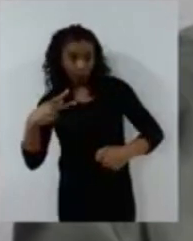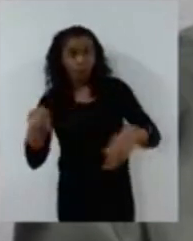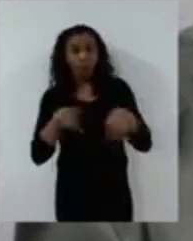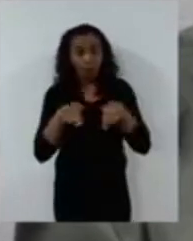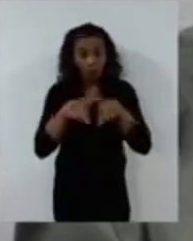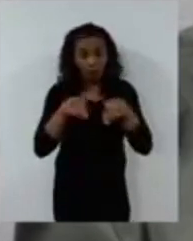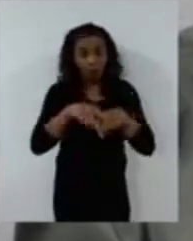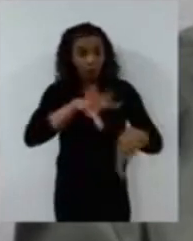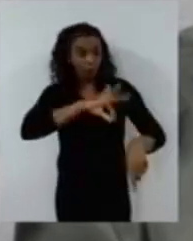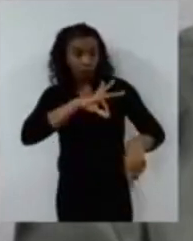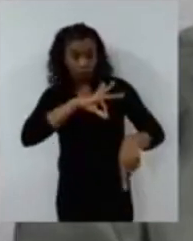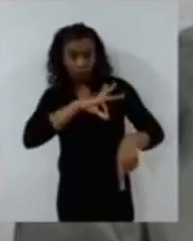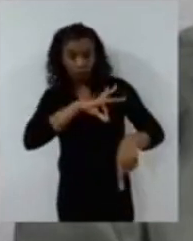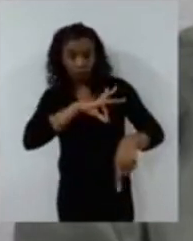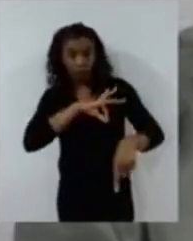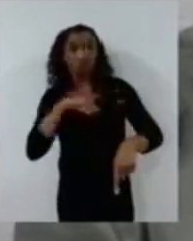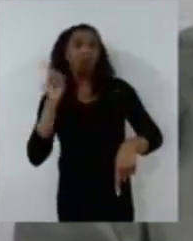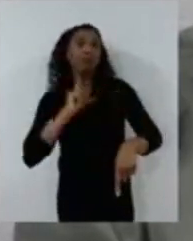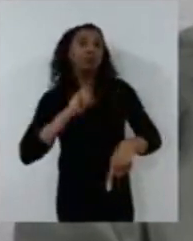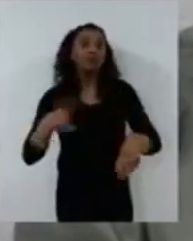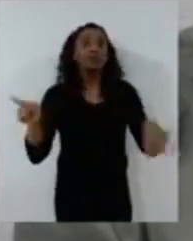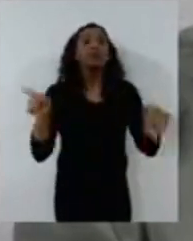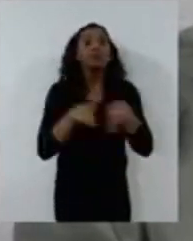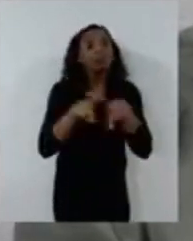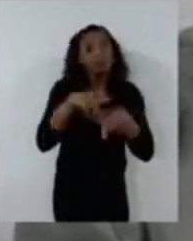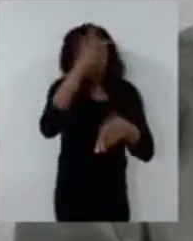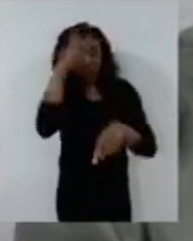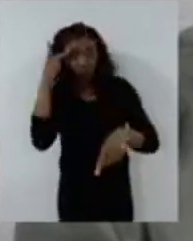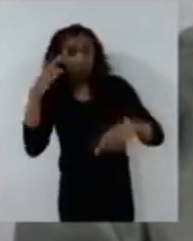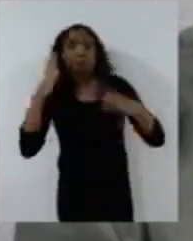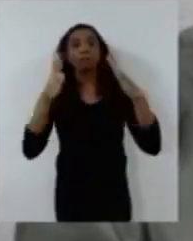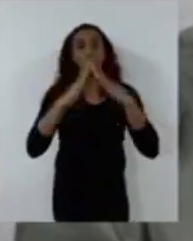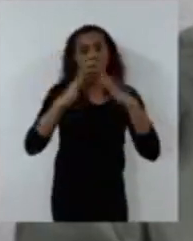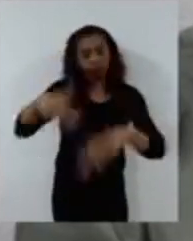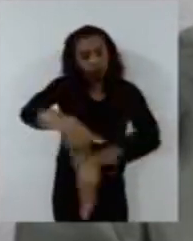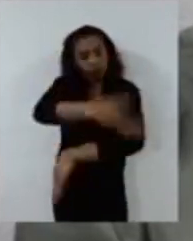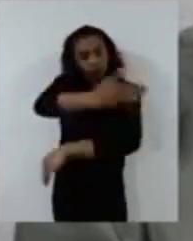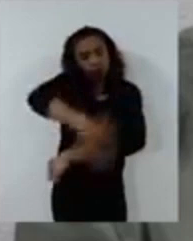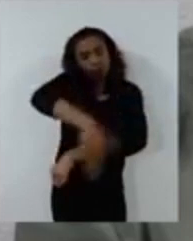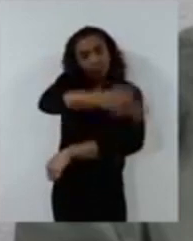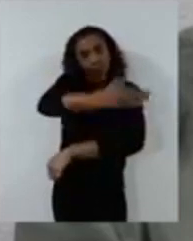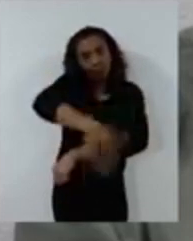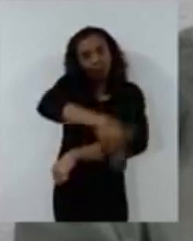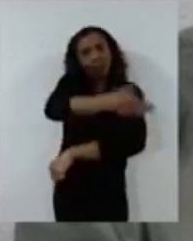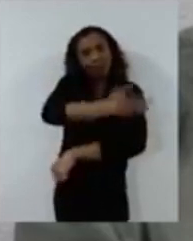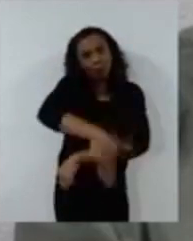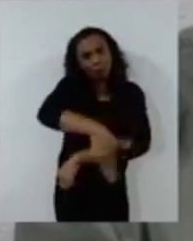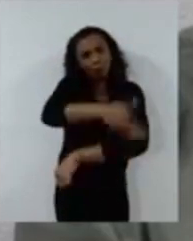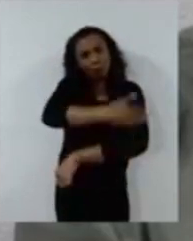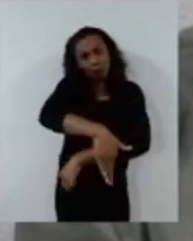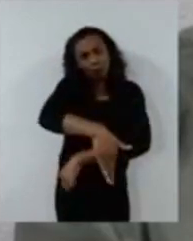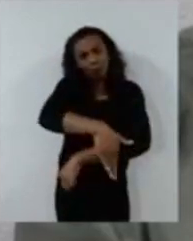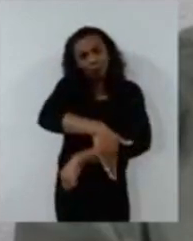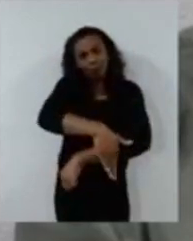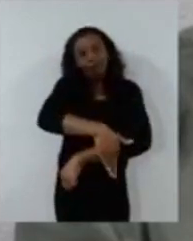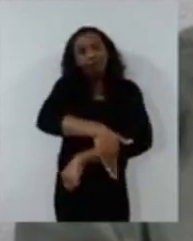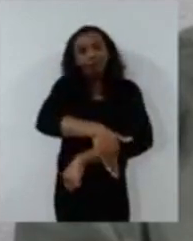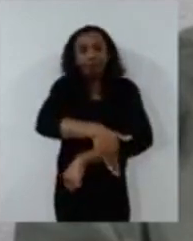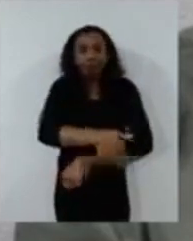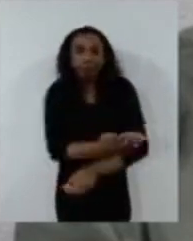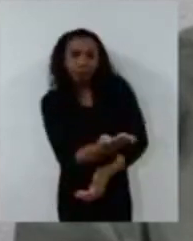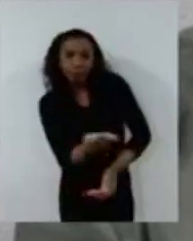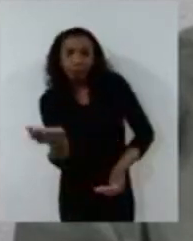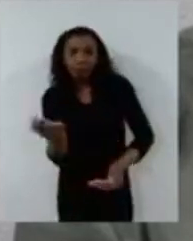de ação com as pessoas em situação de rua, popularmente conhecido como moradores de rua. Mais